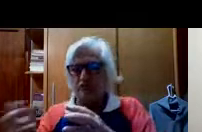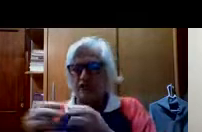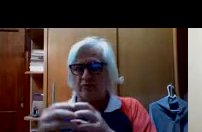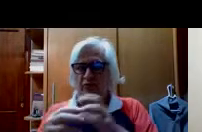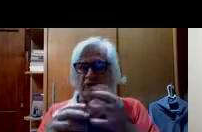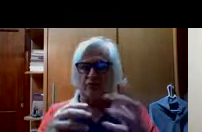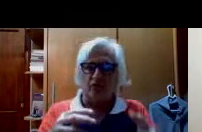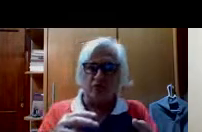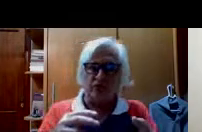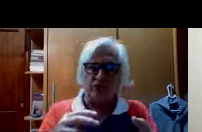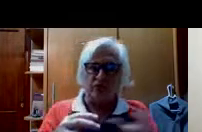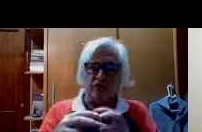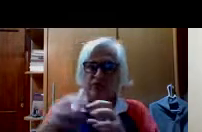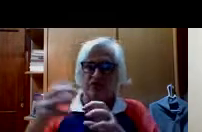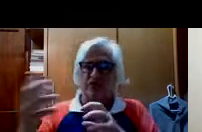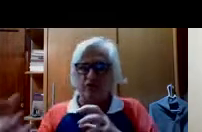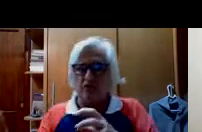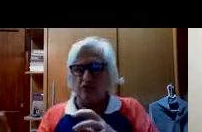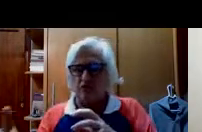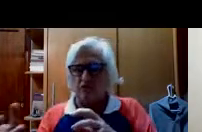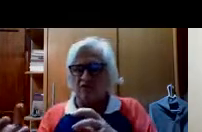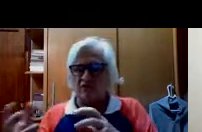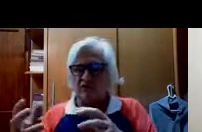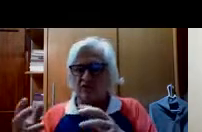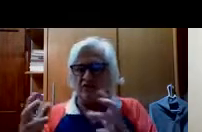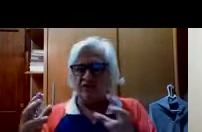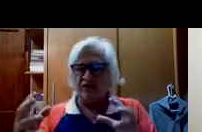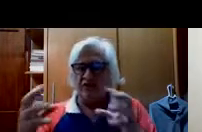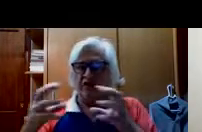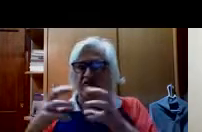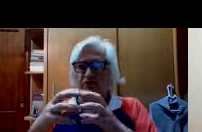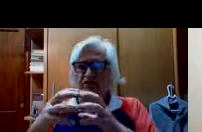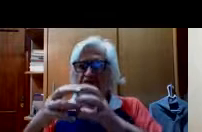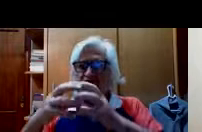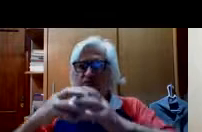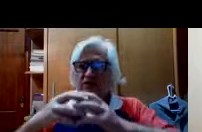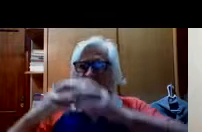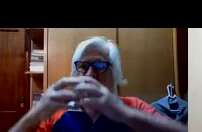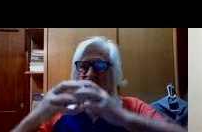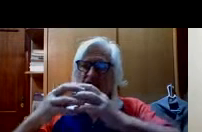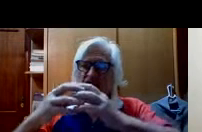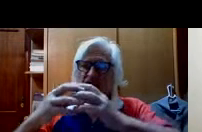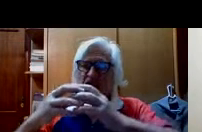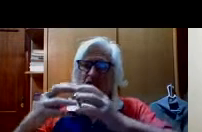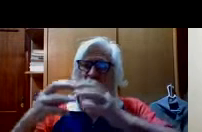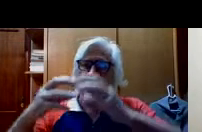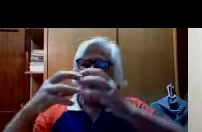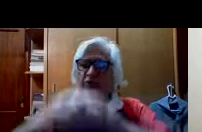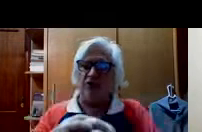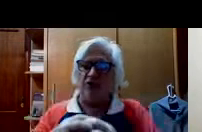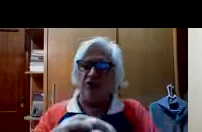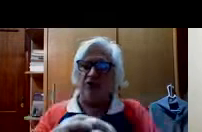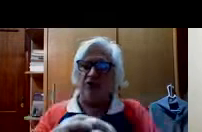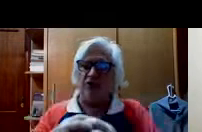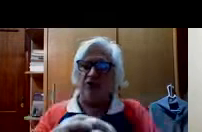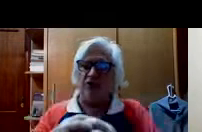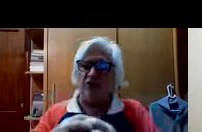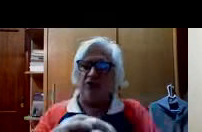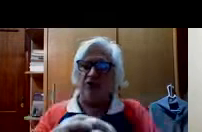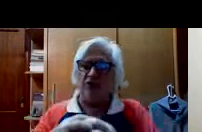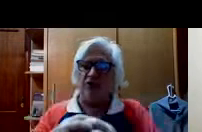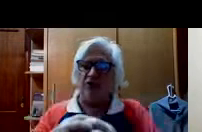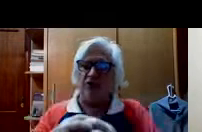você juntou com carbono, ou com nitrogênio, ou com oxigênio, você faz com que o composto